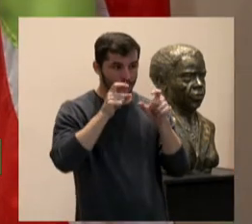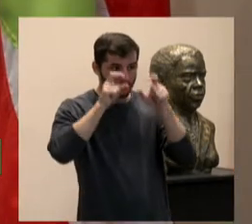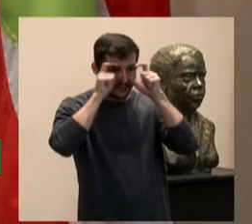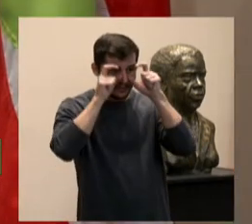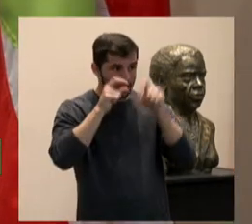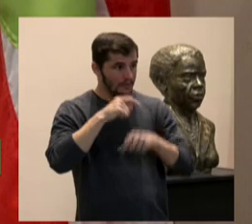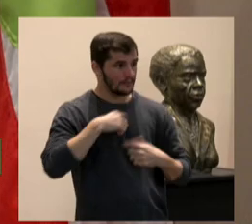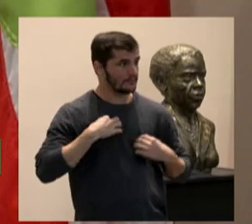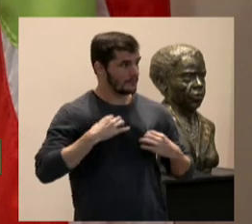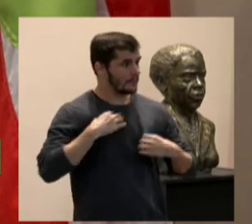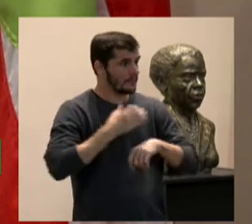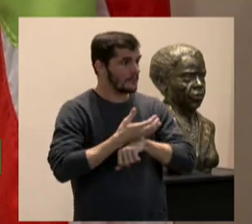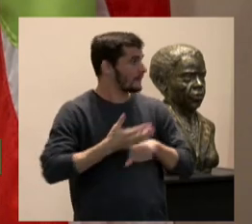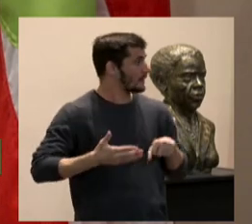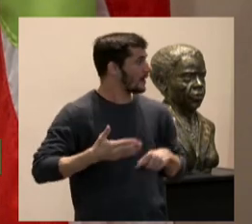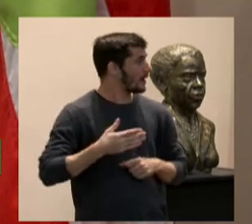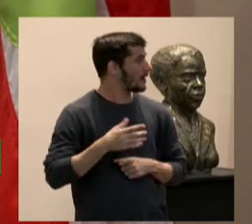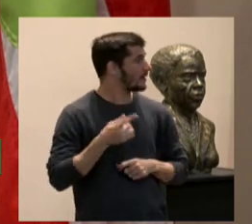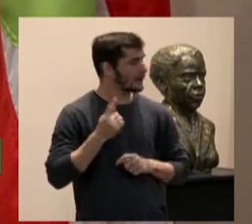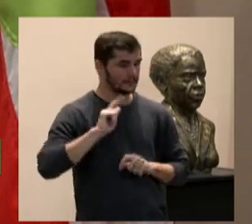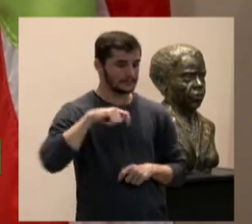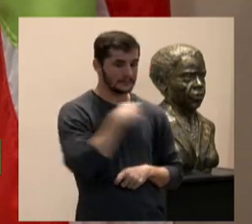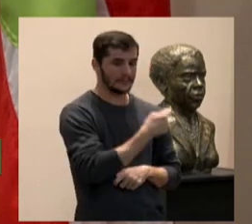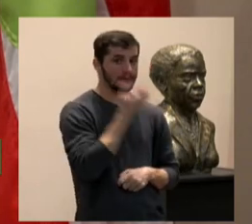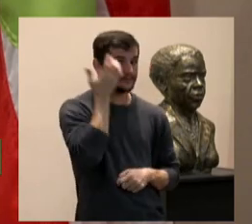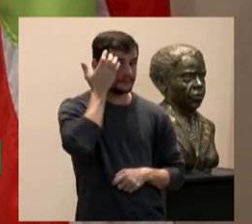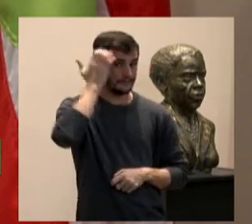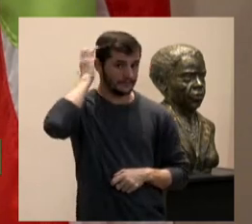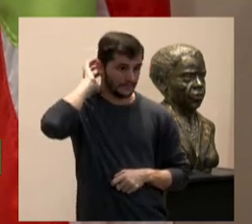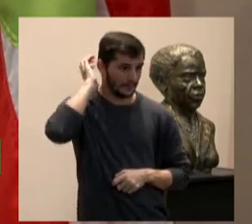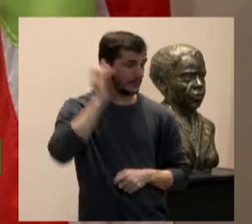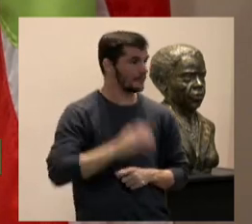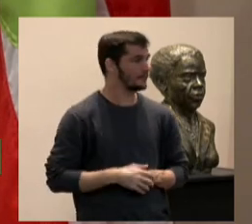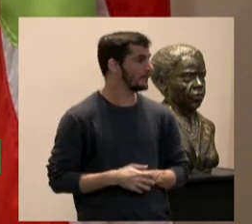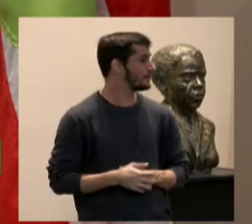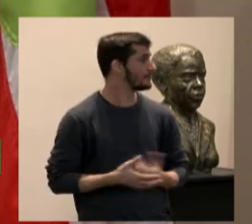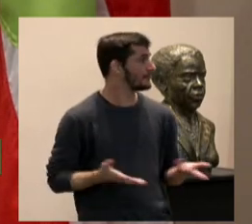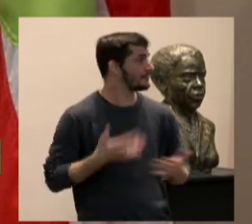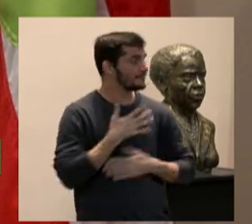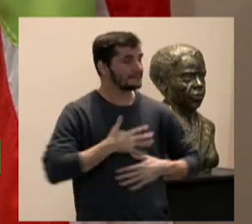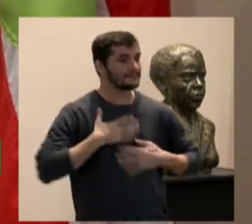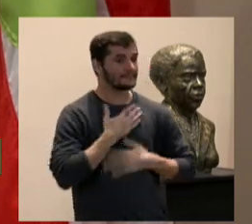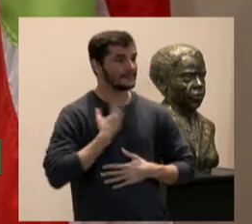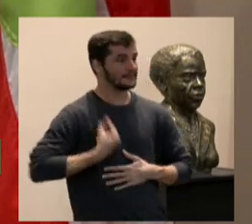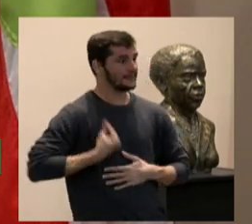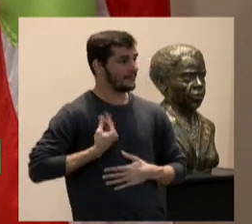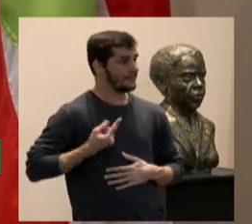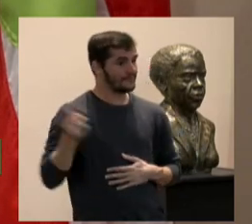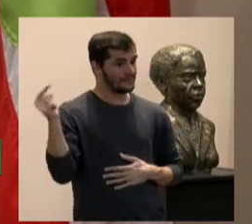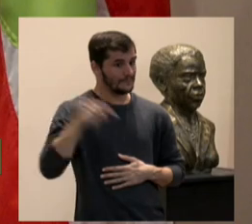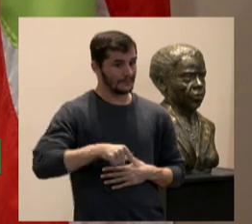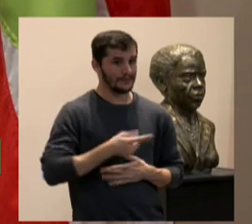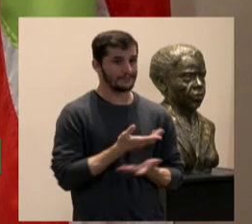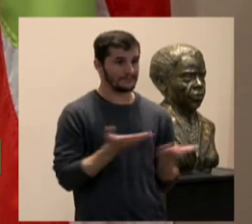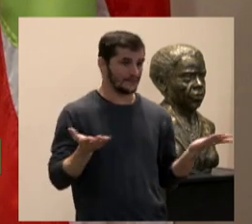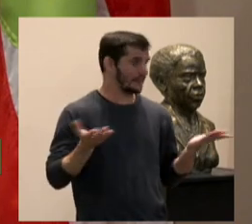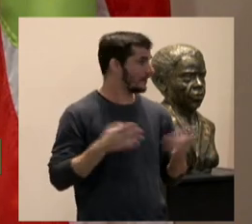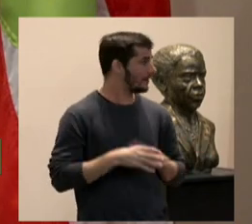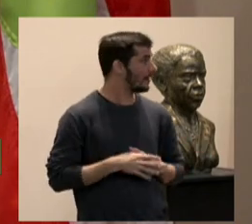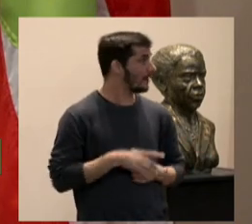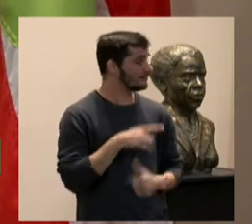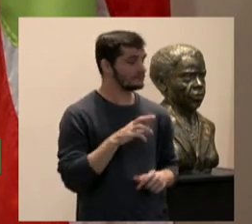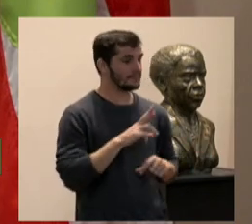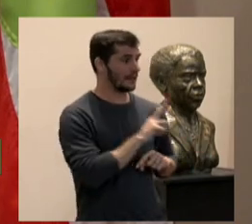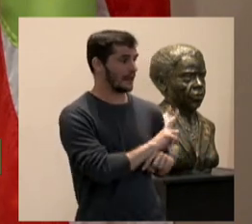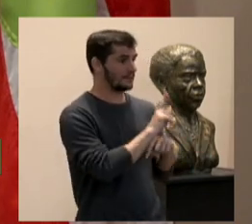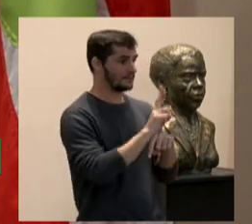calça preta, e o meu sinal é esse aqui. Então, é um prazer estar com todos e todas vocês aqui, representando a